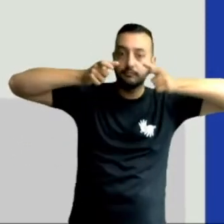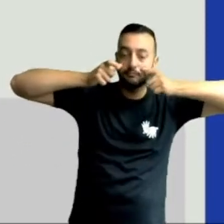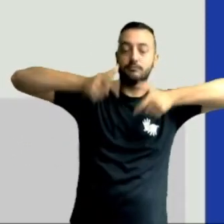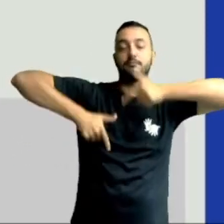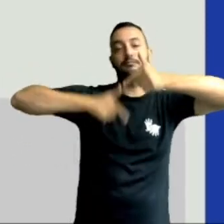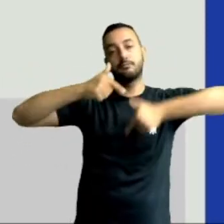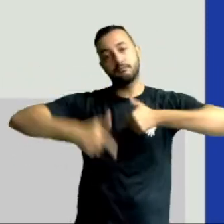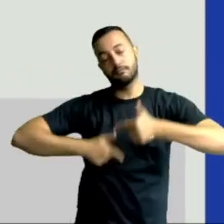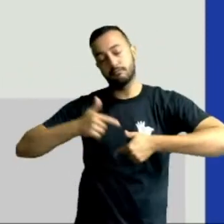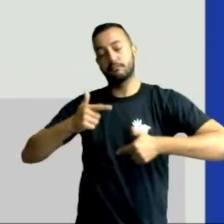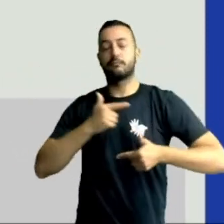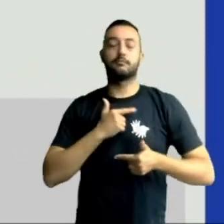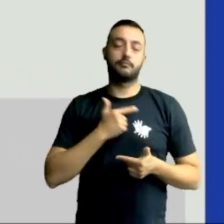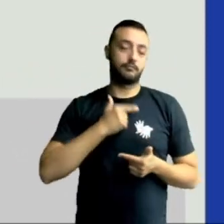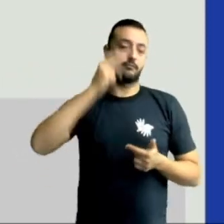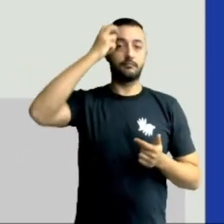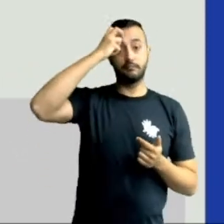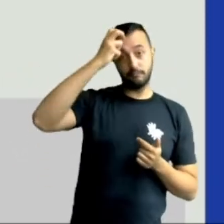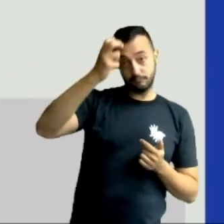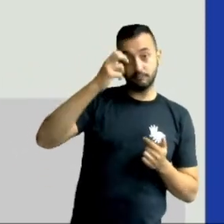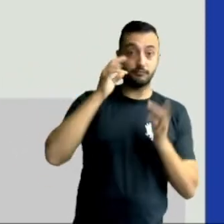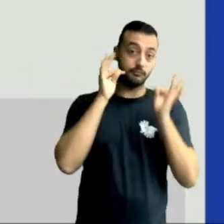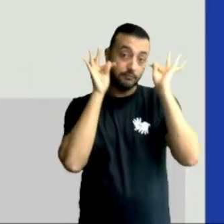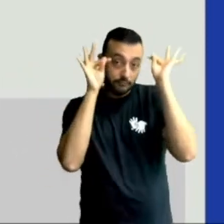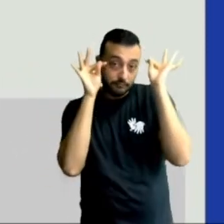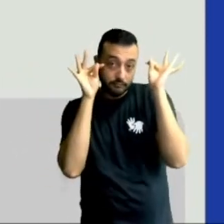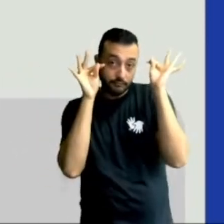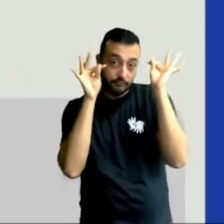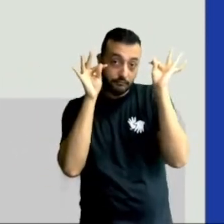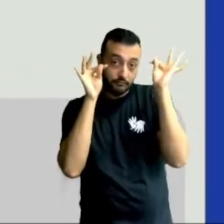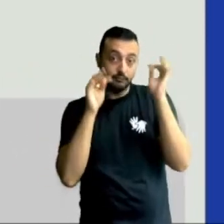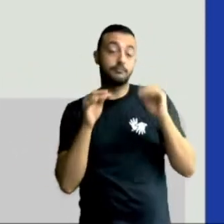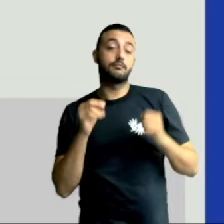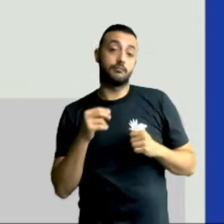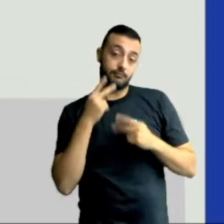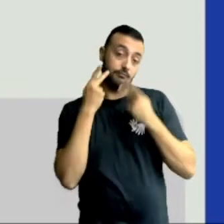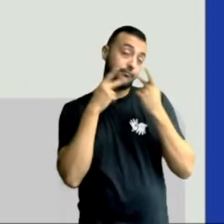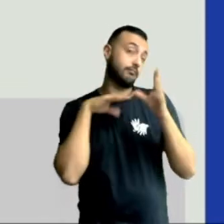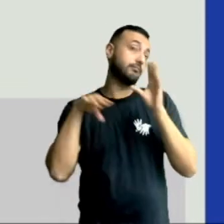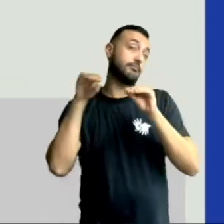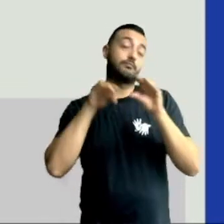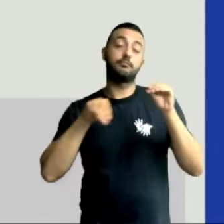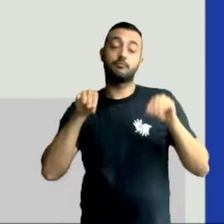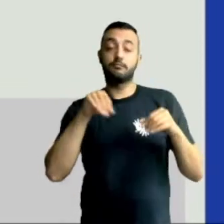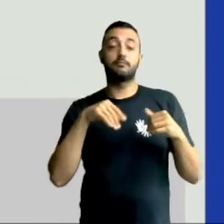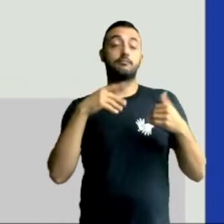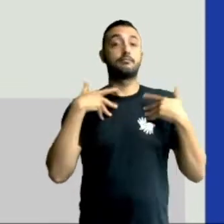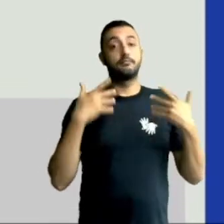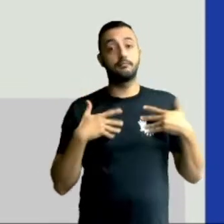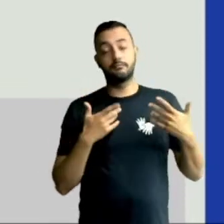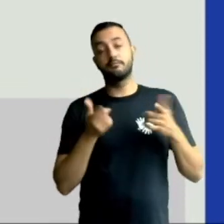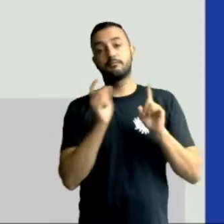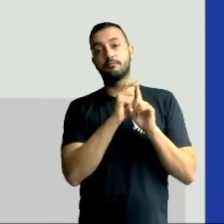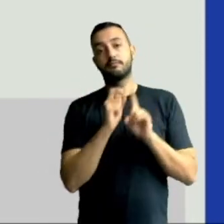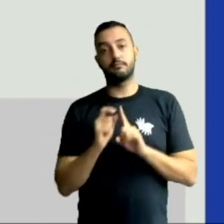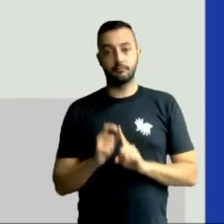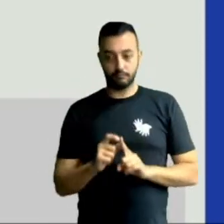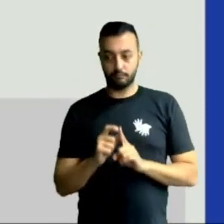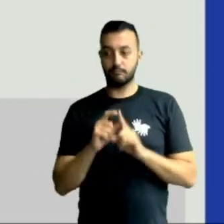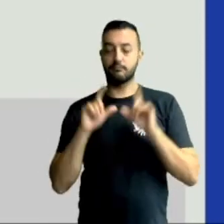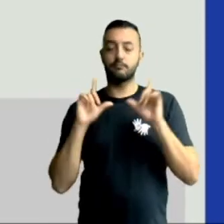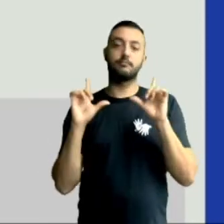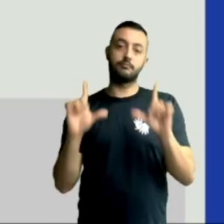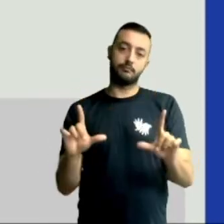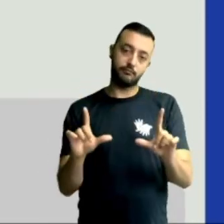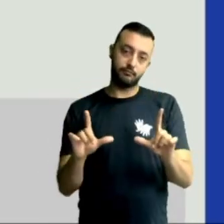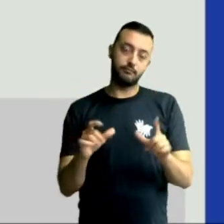guloso, trabalhador. Feio, inteligente, tímido. falador, alegre. Então, essas palavras aqui desse